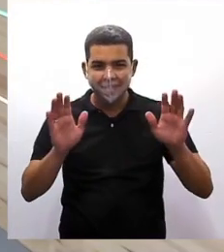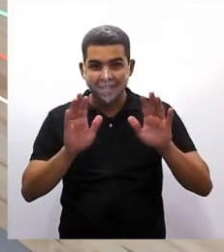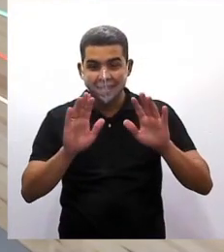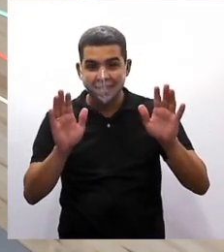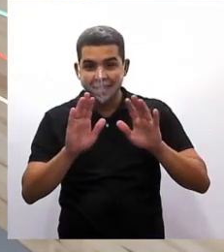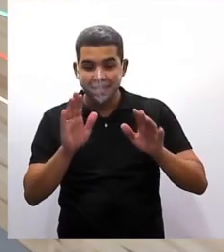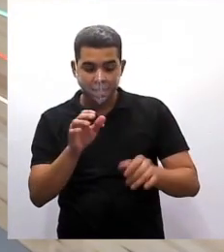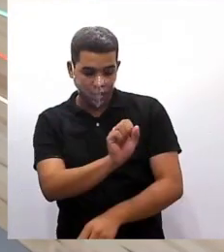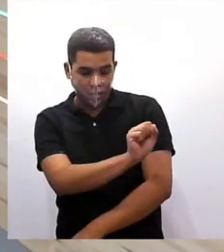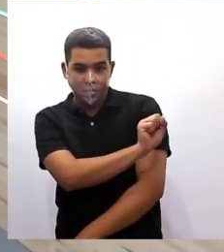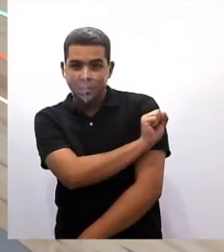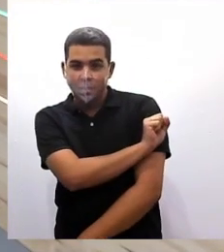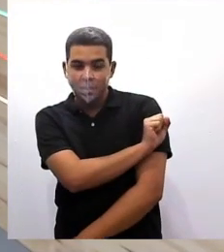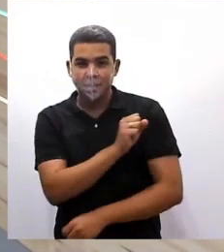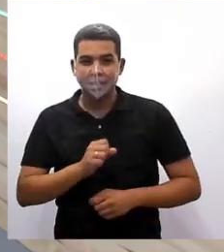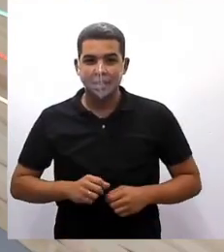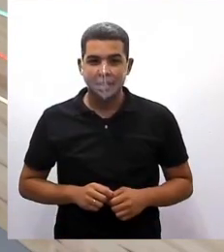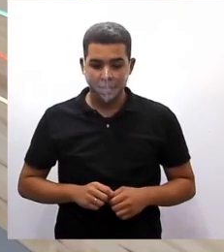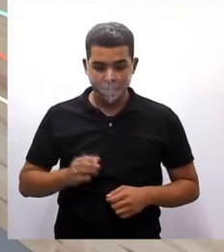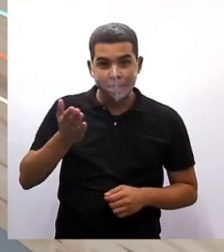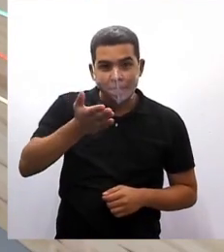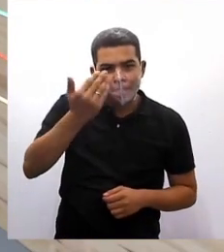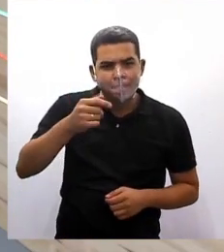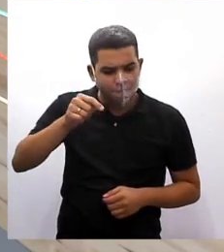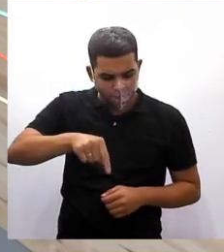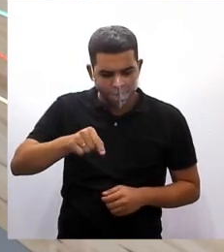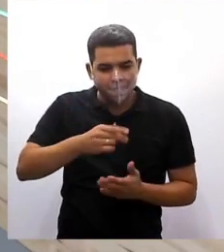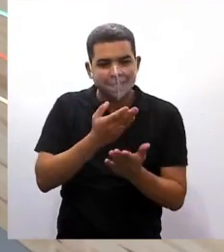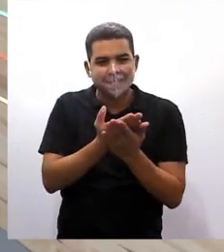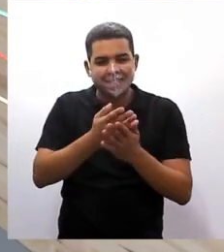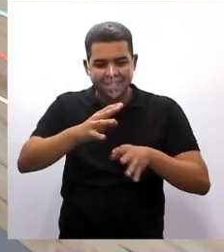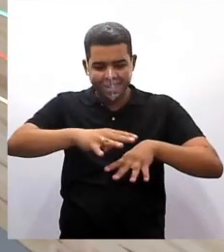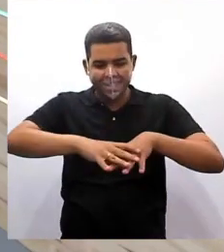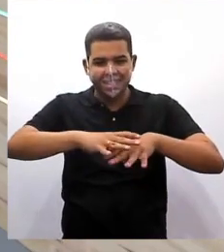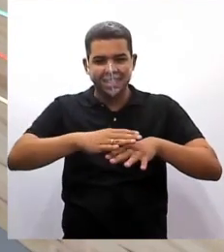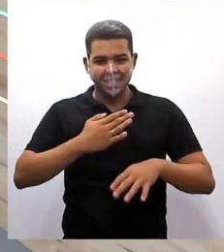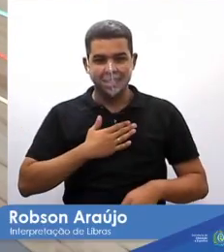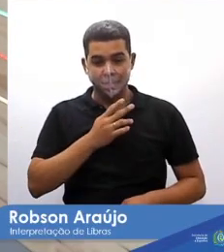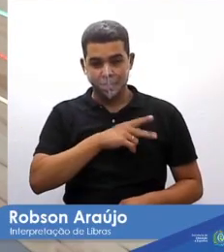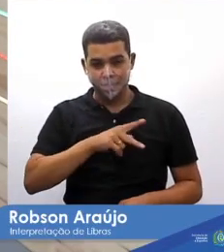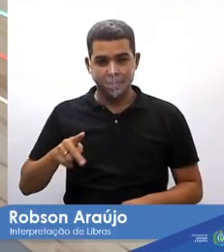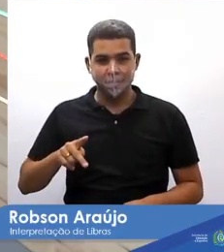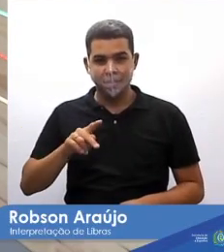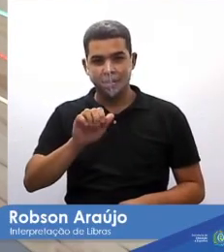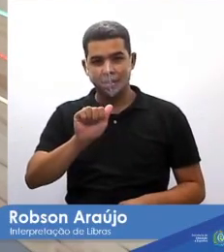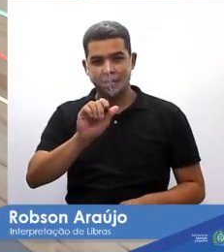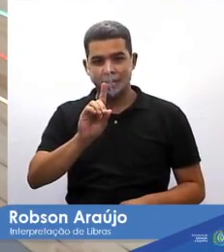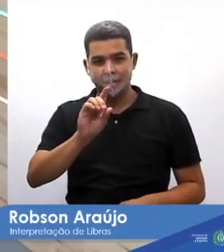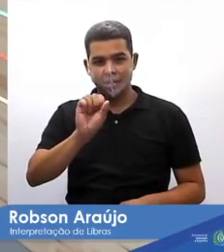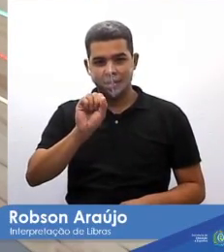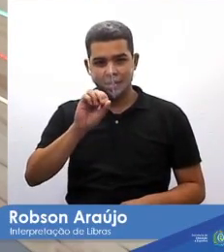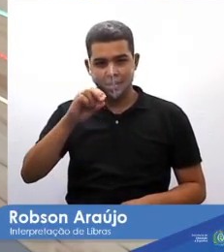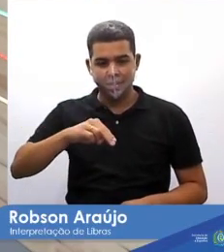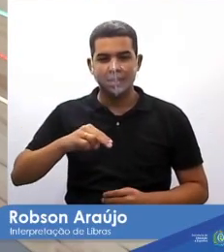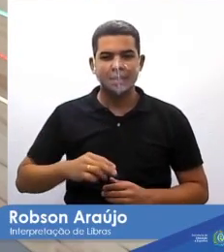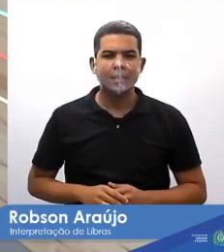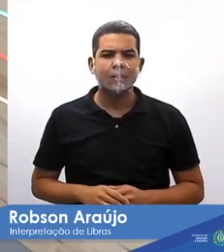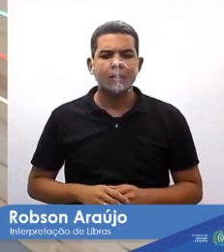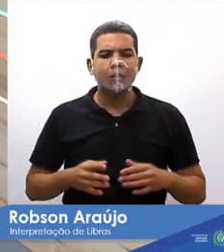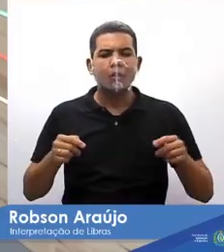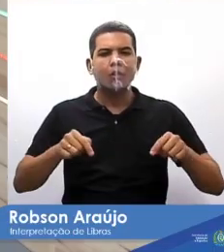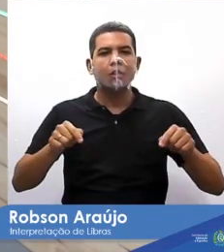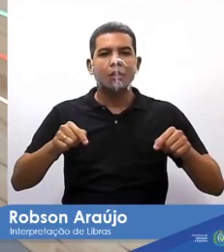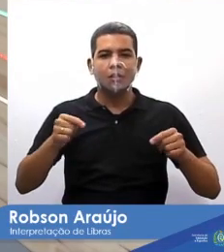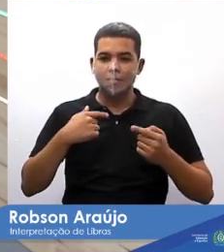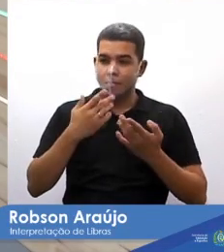Fala pessoal do 8º ano, vamos para mais uma aula de matemática com o professor Adson César. Agora é o seguinte, a gente está no estúdio